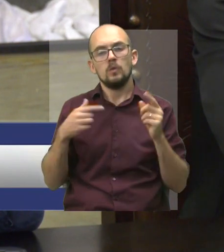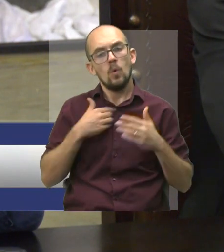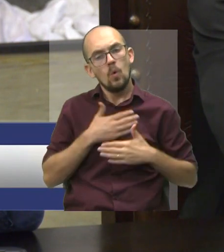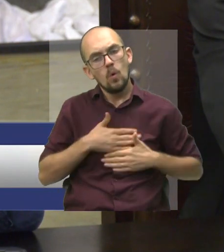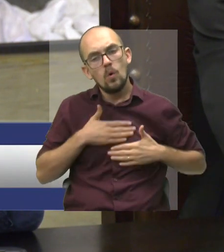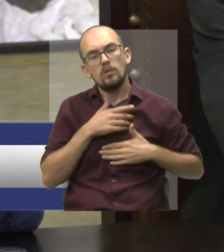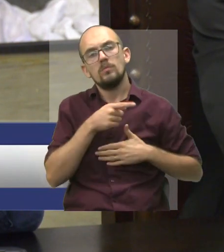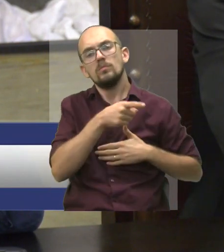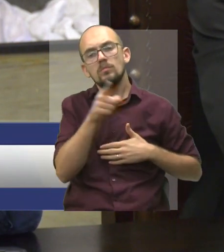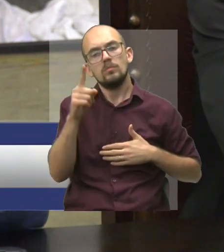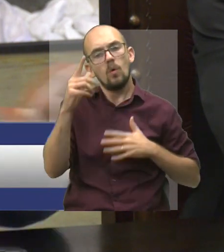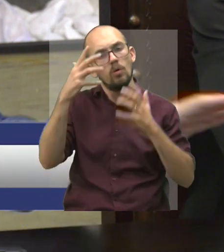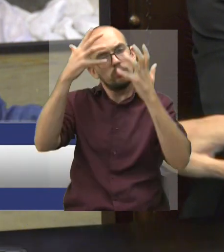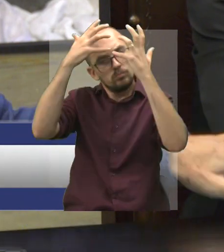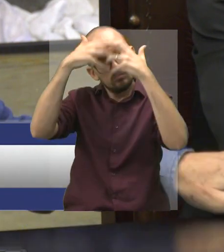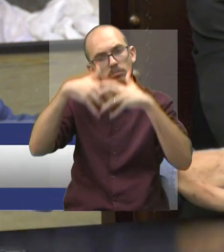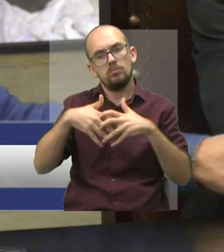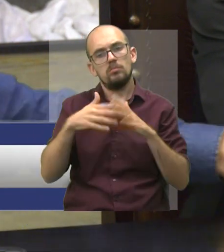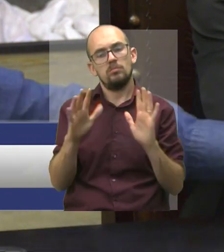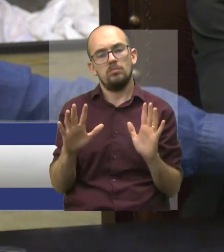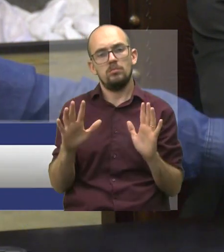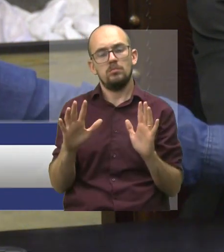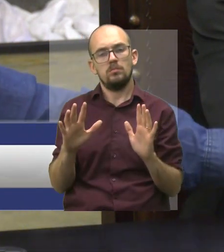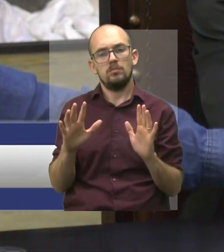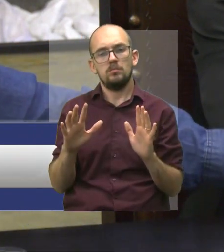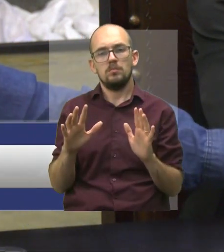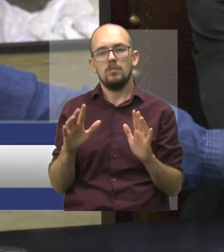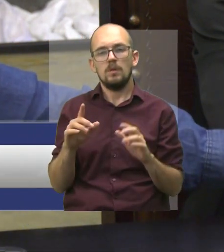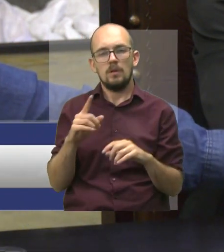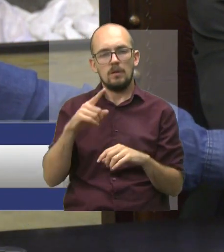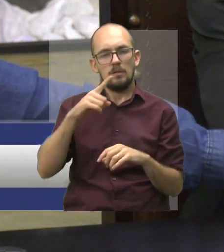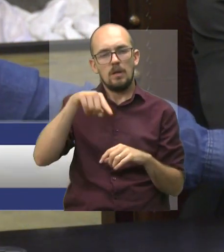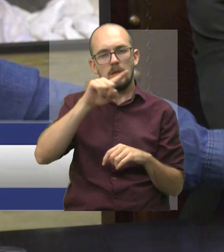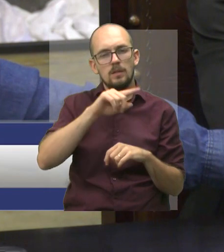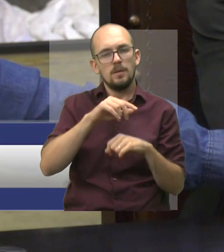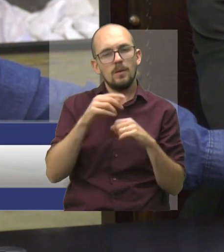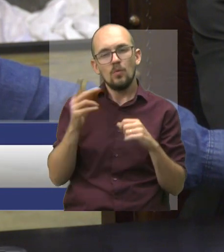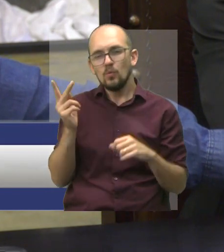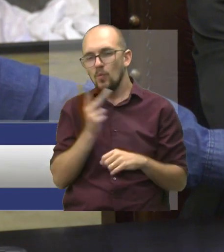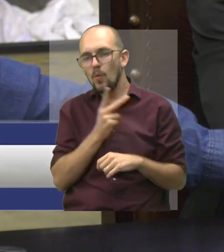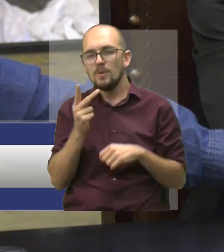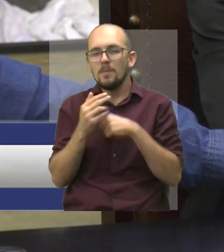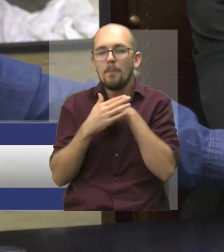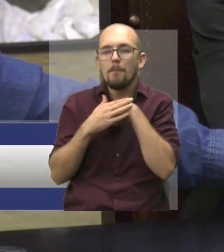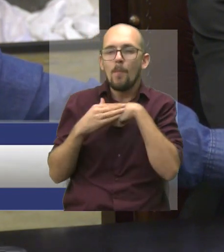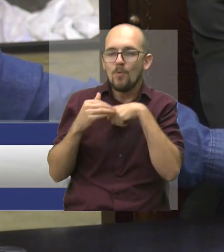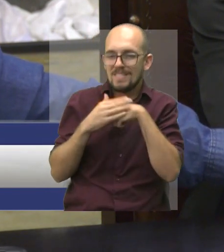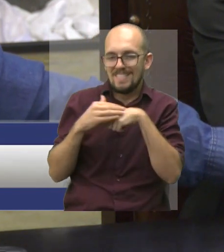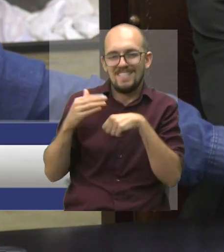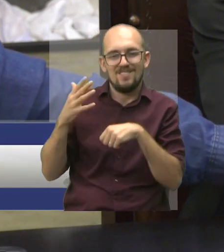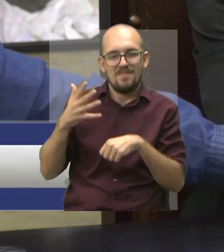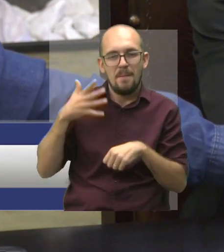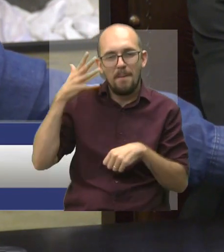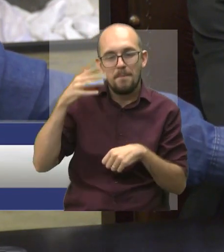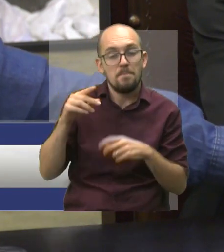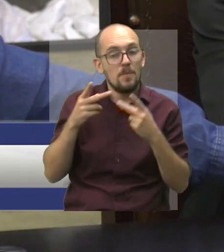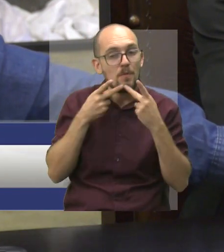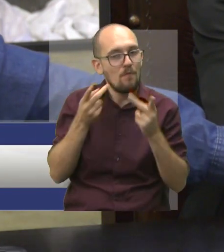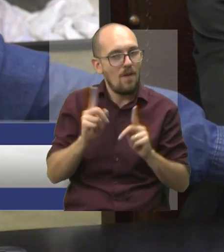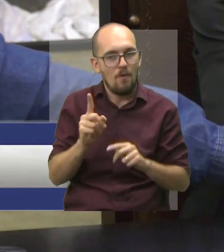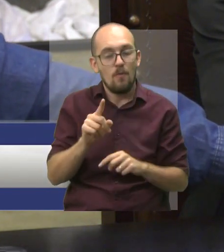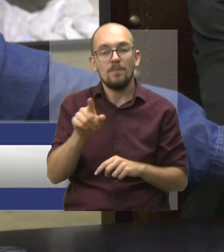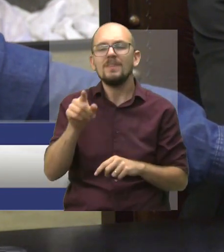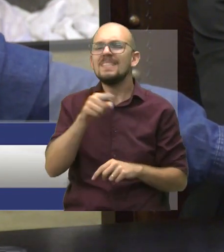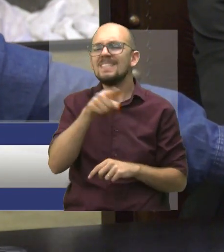vocês refletissem. Eles foram bonzinhos com vocês e não falaram uma coisa que... Sabe quando vocês, jovens,